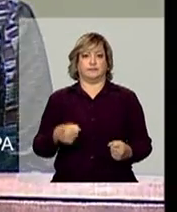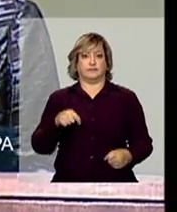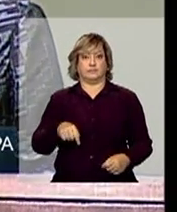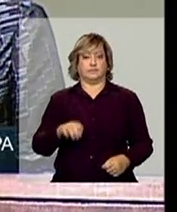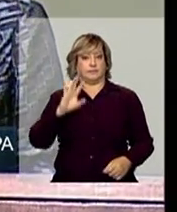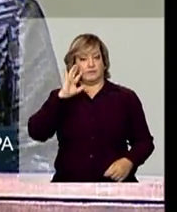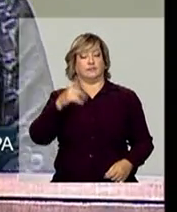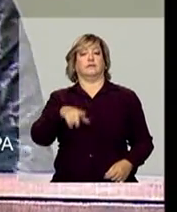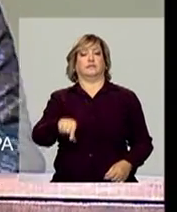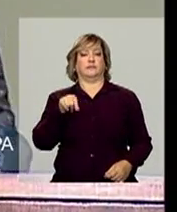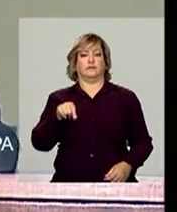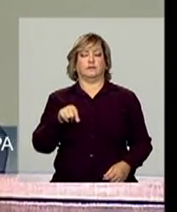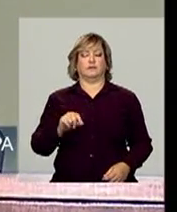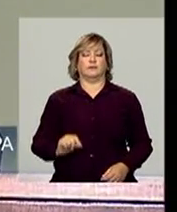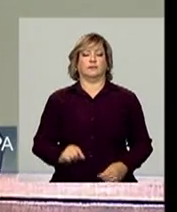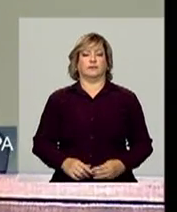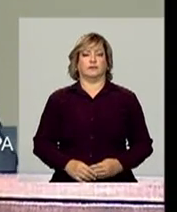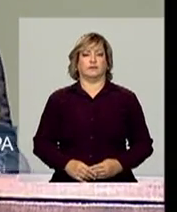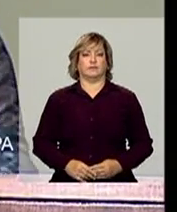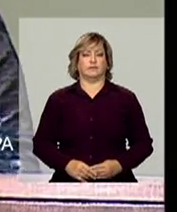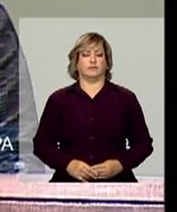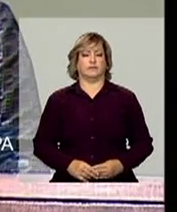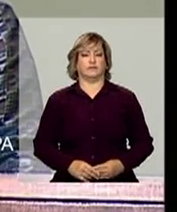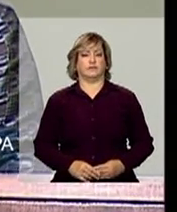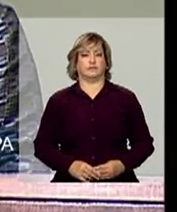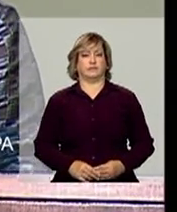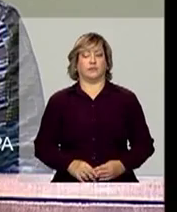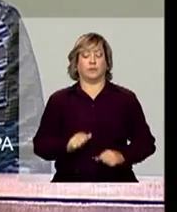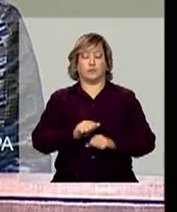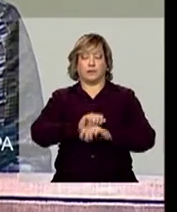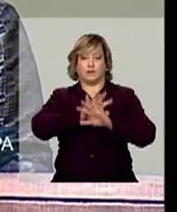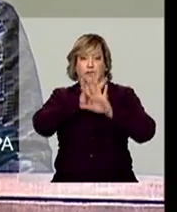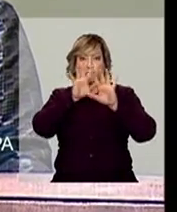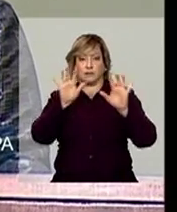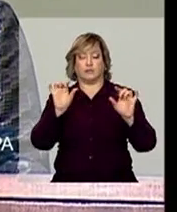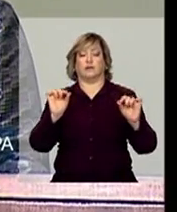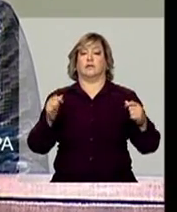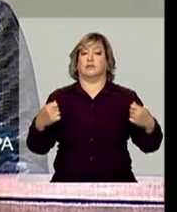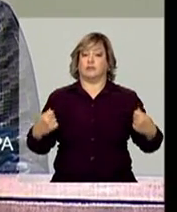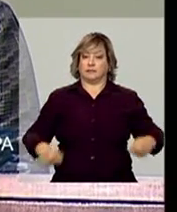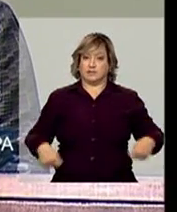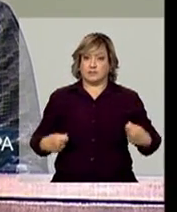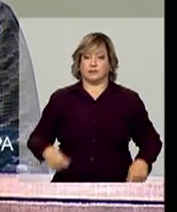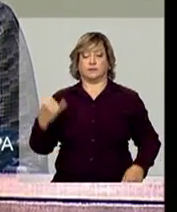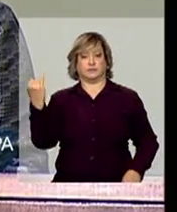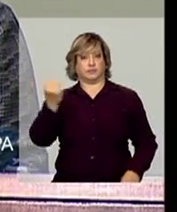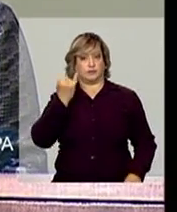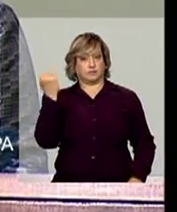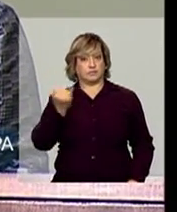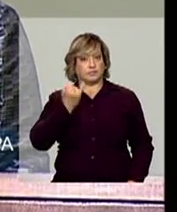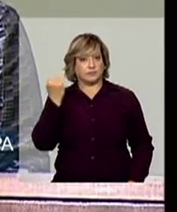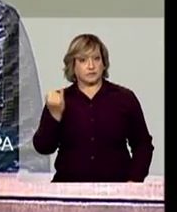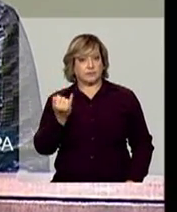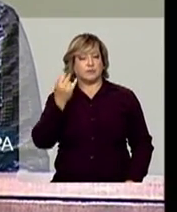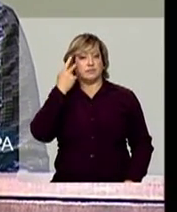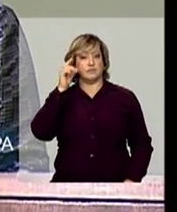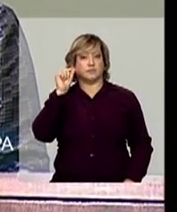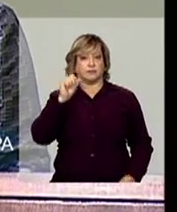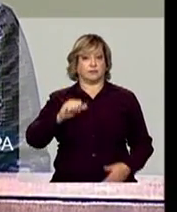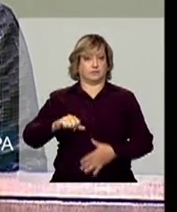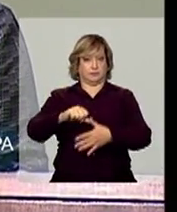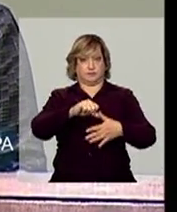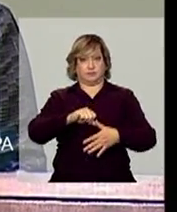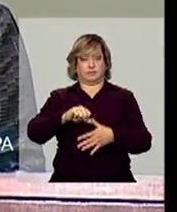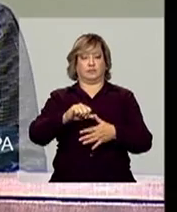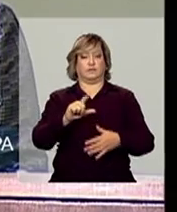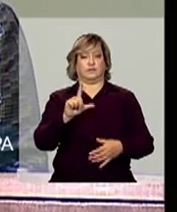Definimos uma visível e necessária importância para a América Latina e